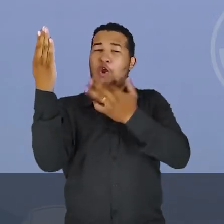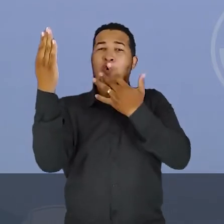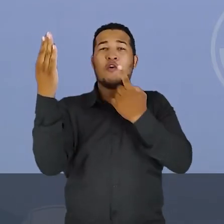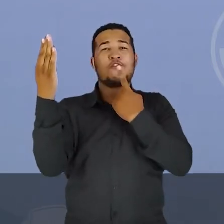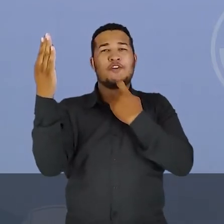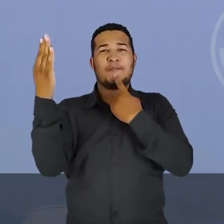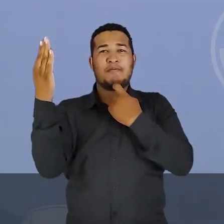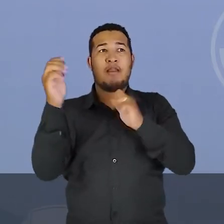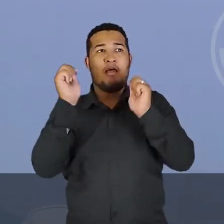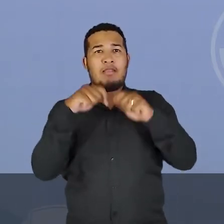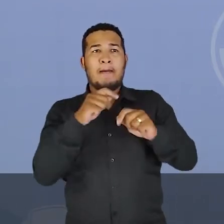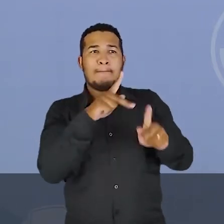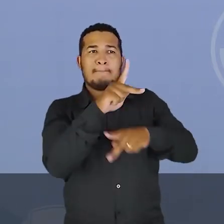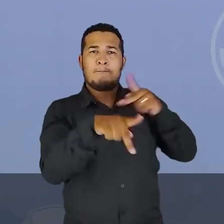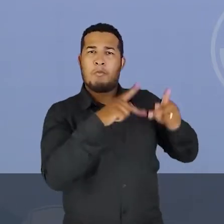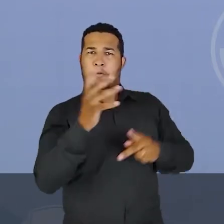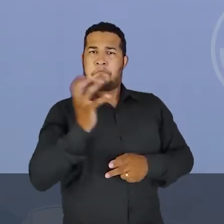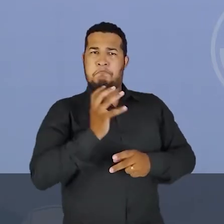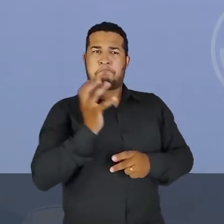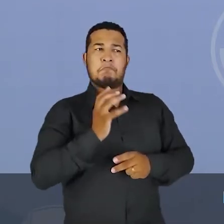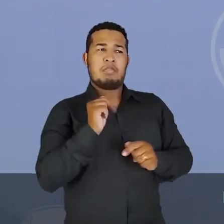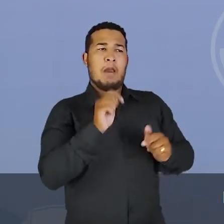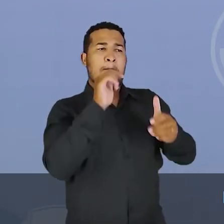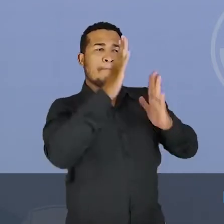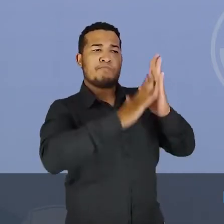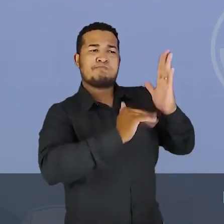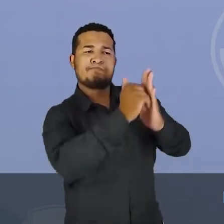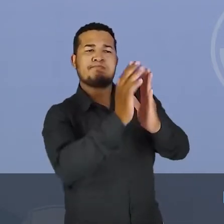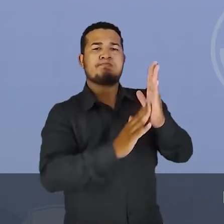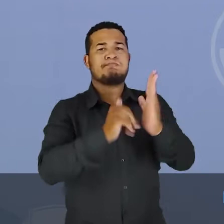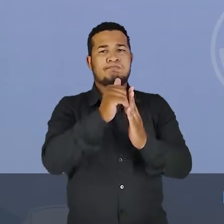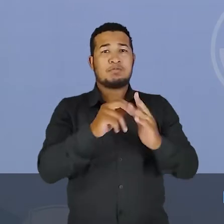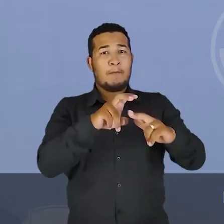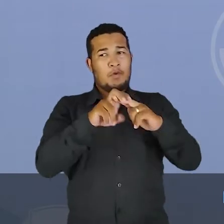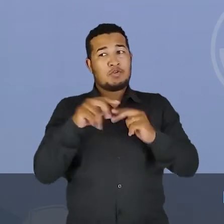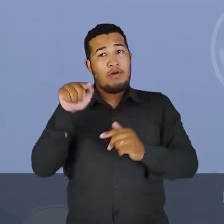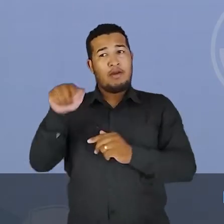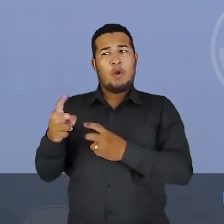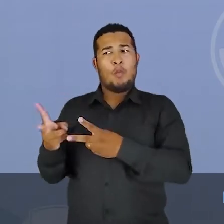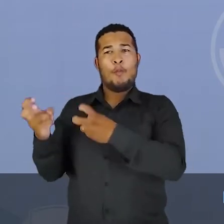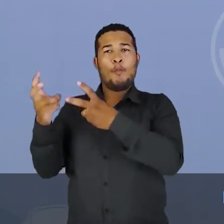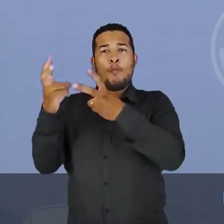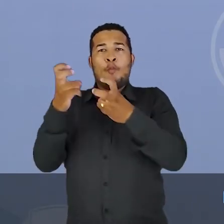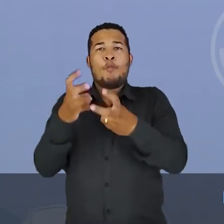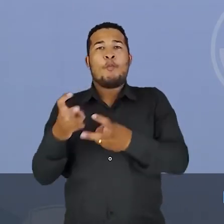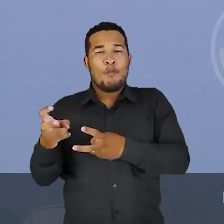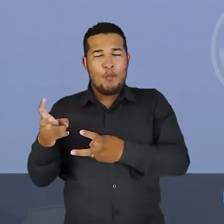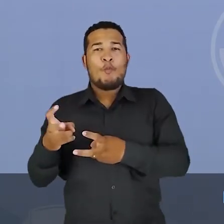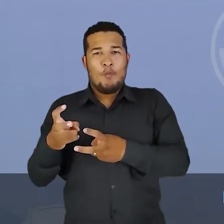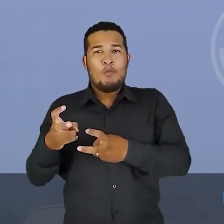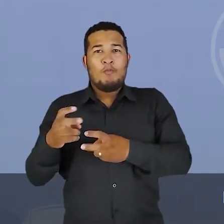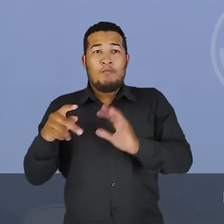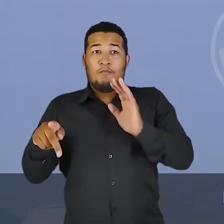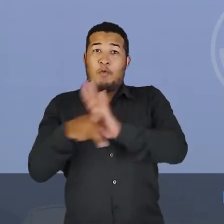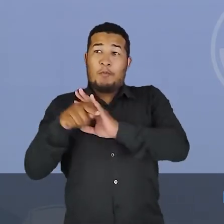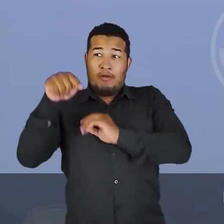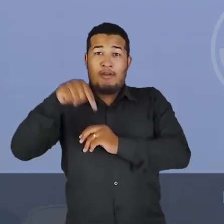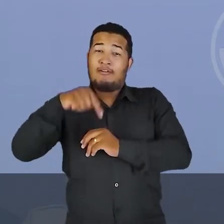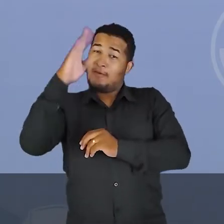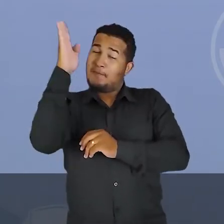principalmente da população mais nobre de Portugal. Por isso que ele foi extraído em grande quantidade aqui da nossa